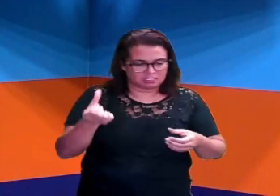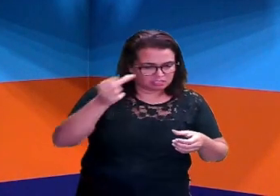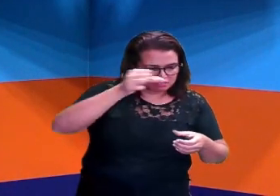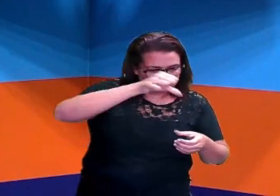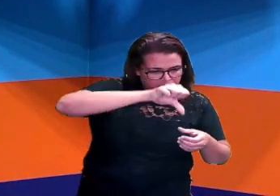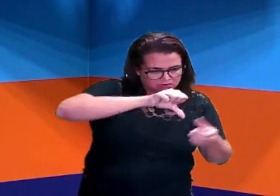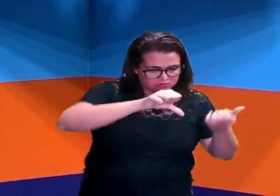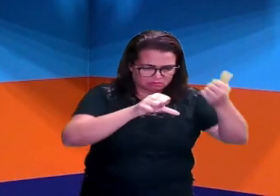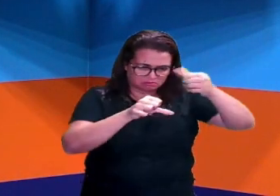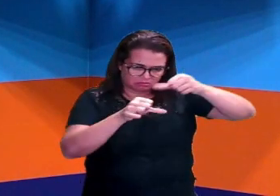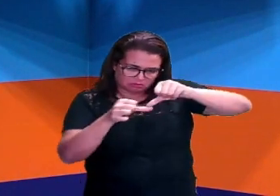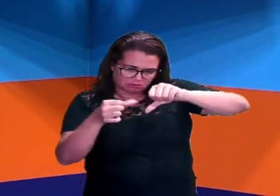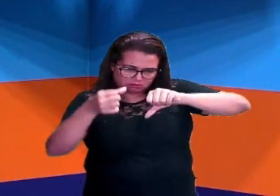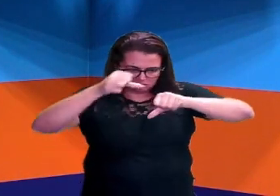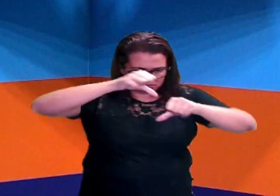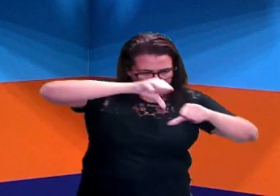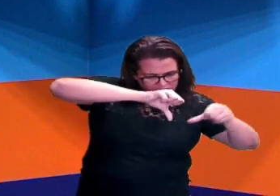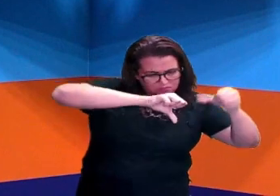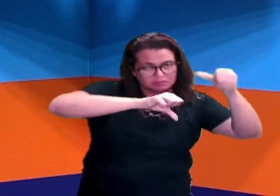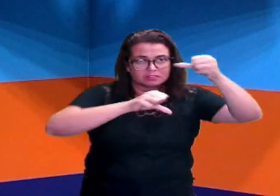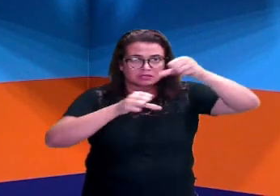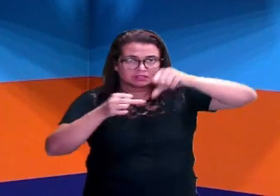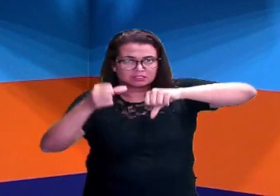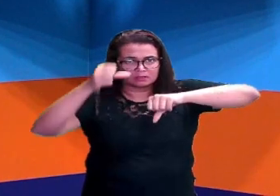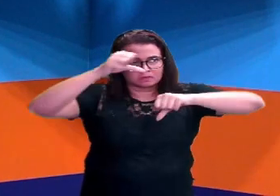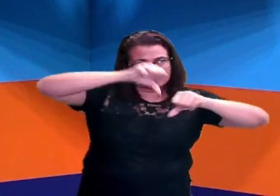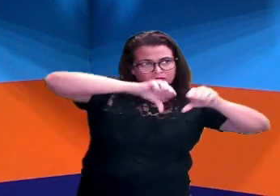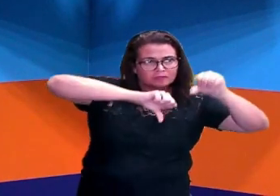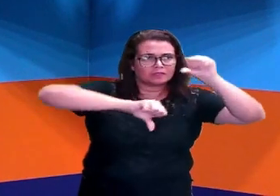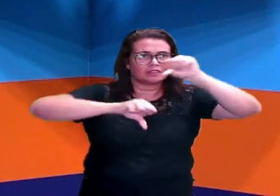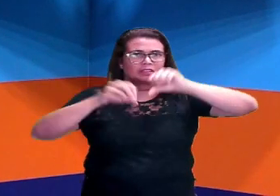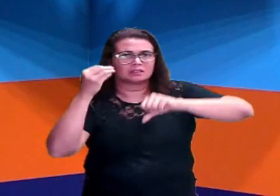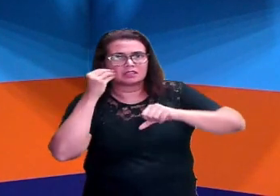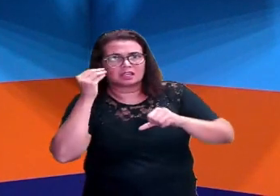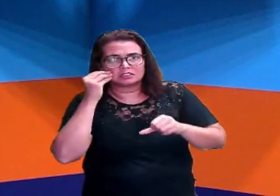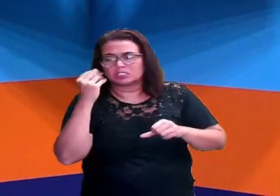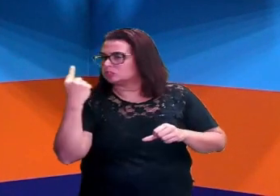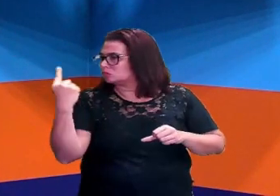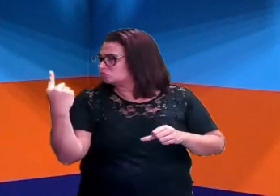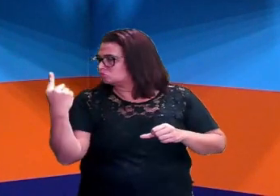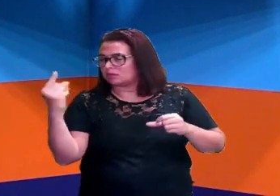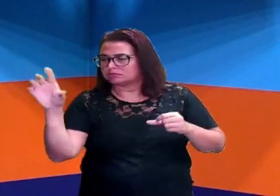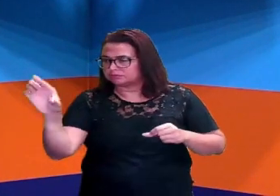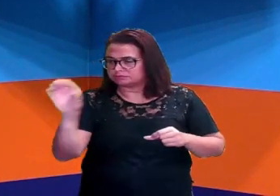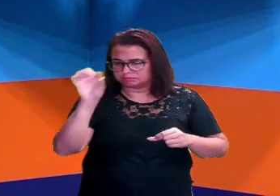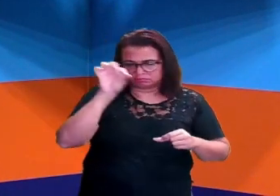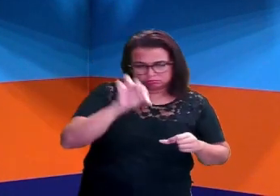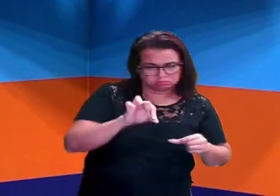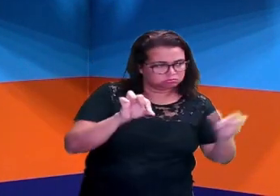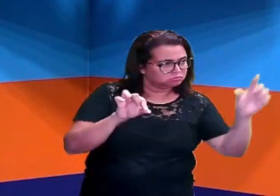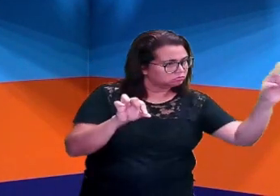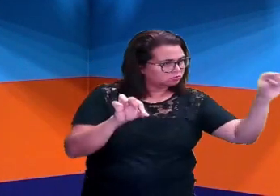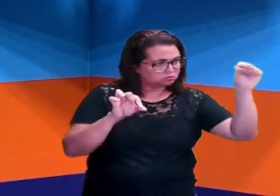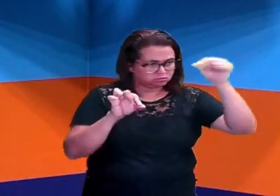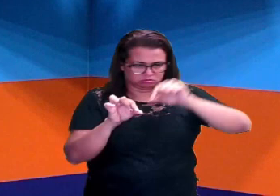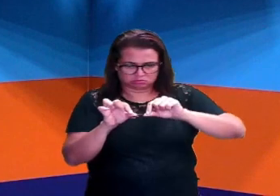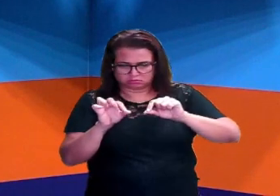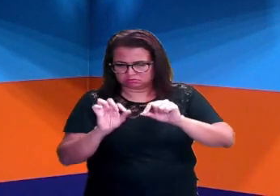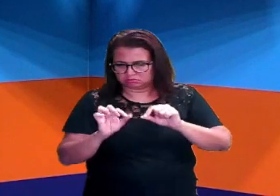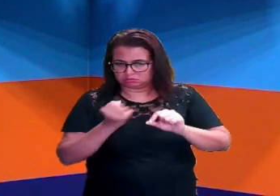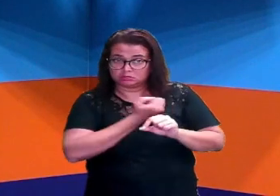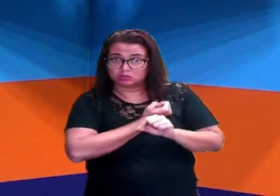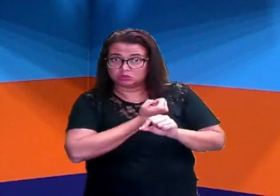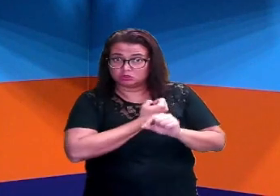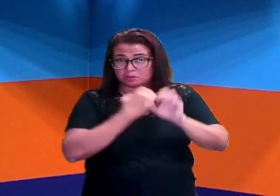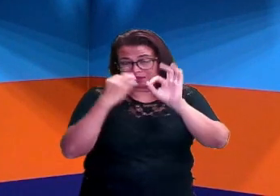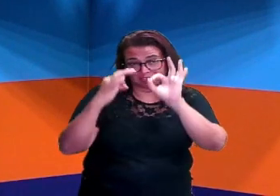a vacina, foram feitos experimentos, então eles foram testando uma composição e outra, então eles vão usando as medidas